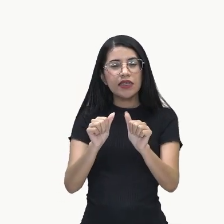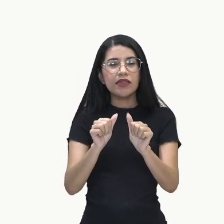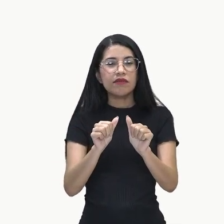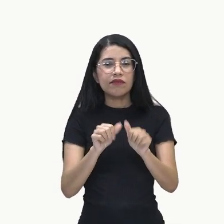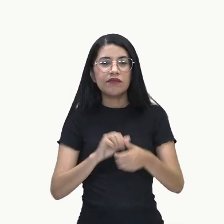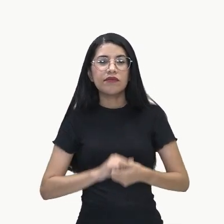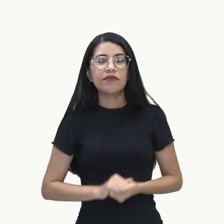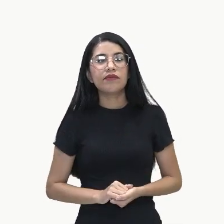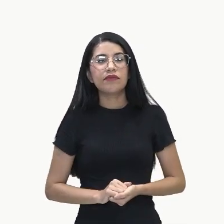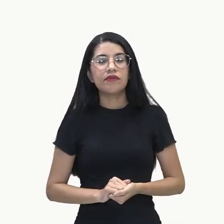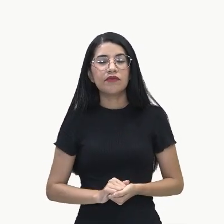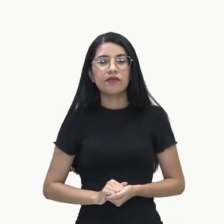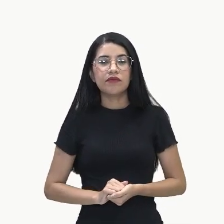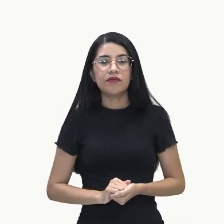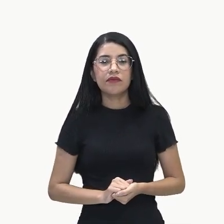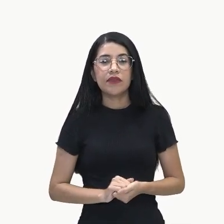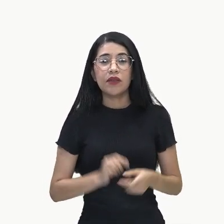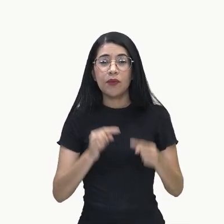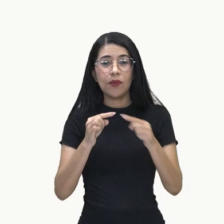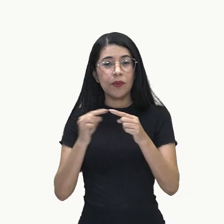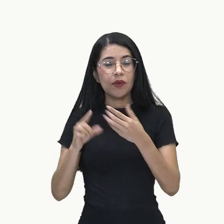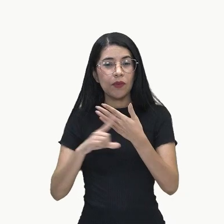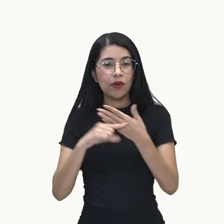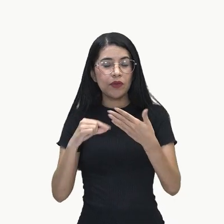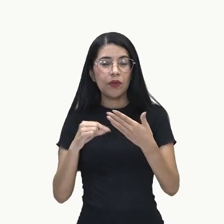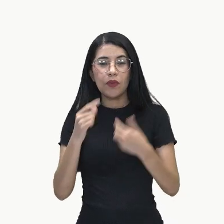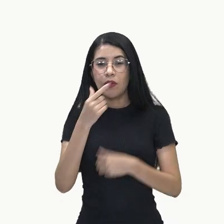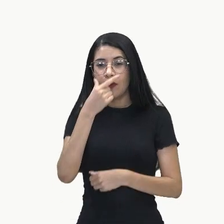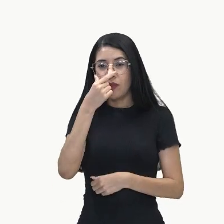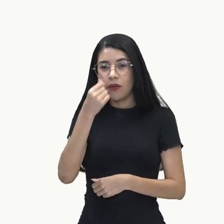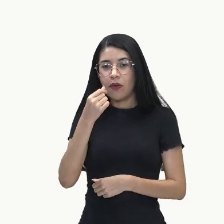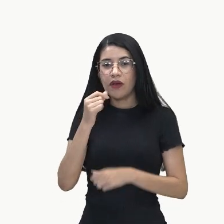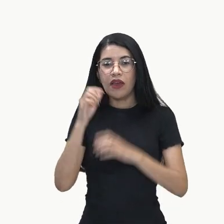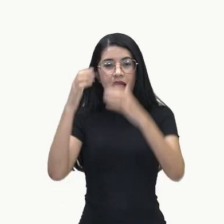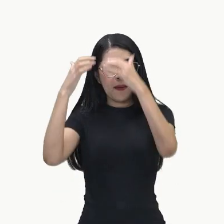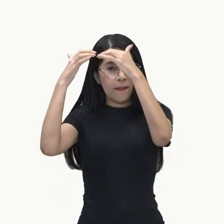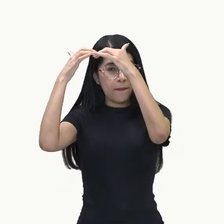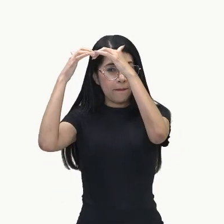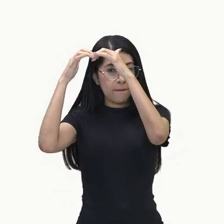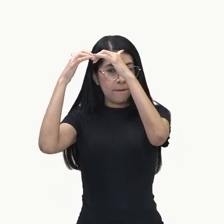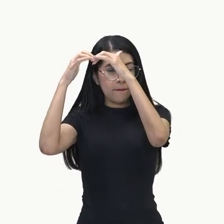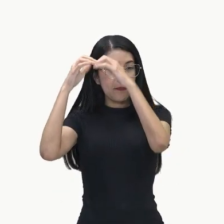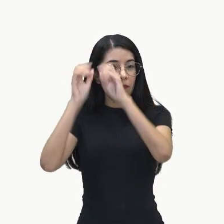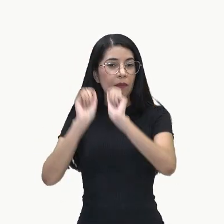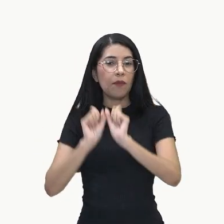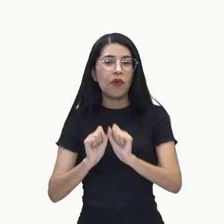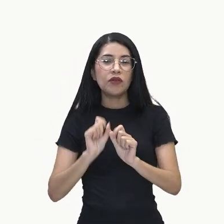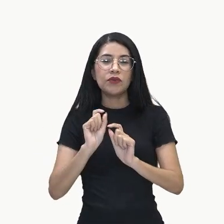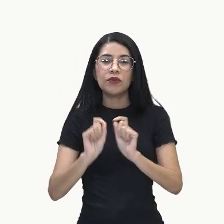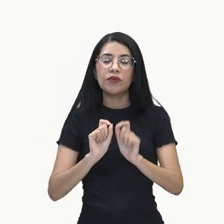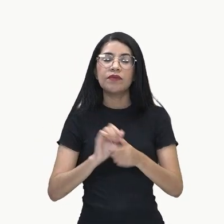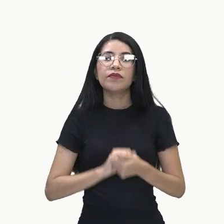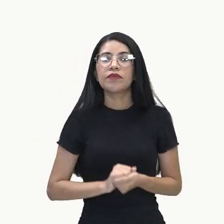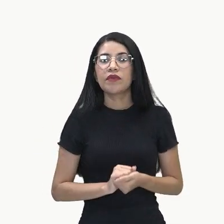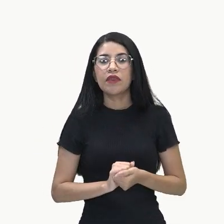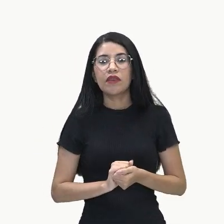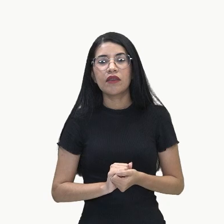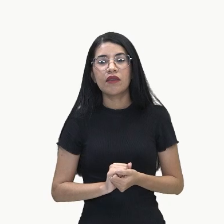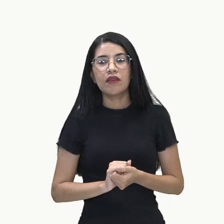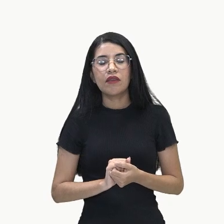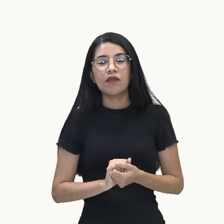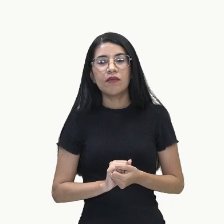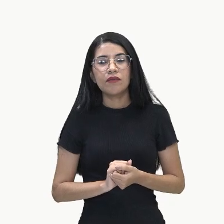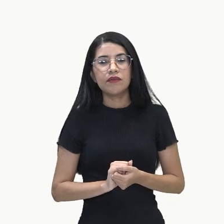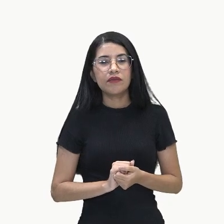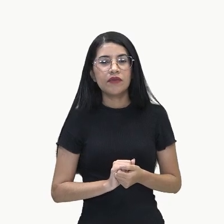percebendo. Então, segundo Locke, a mente, né, tem tanto o poder de